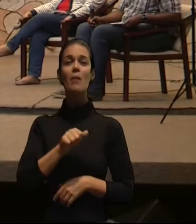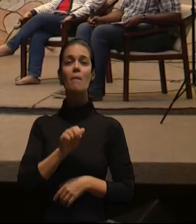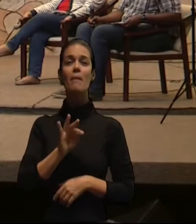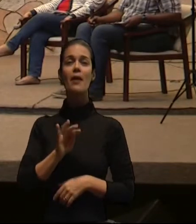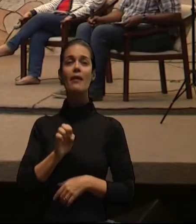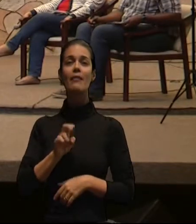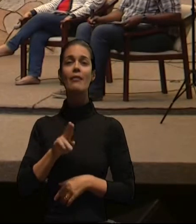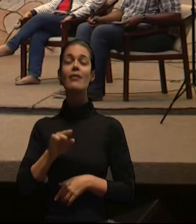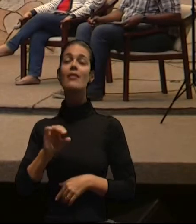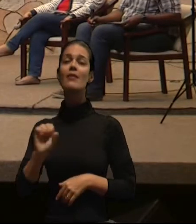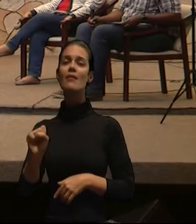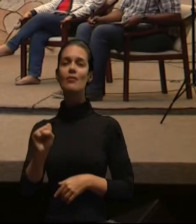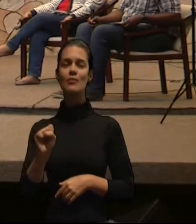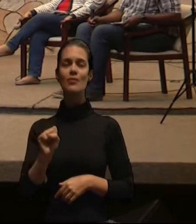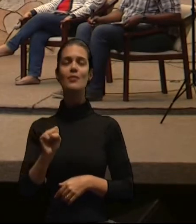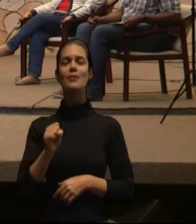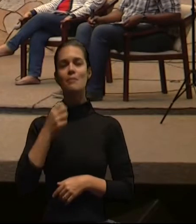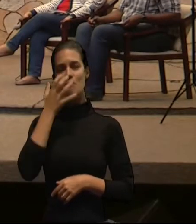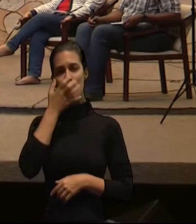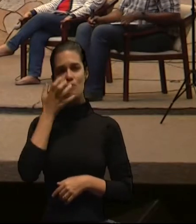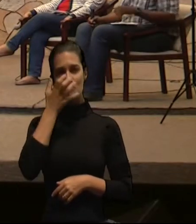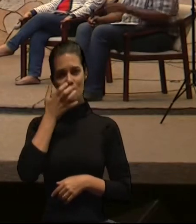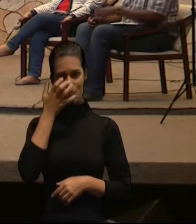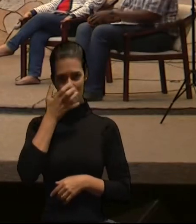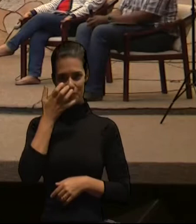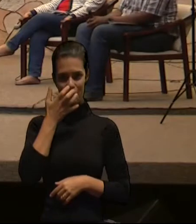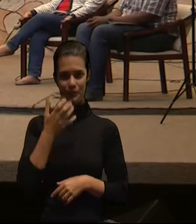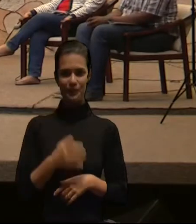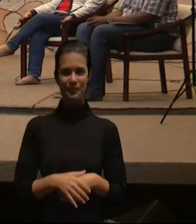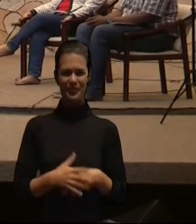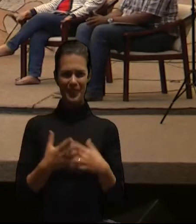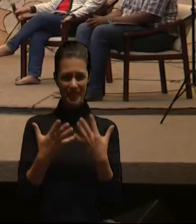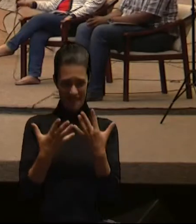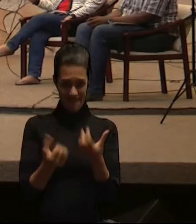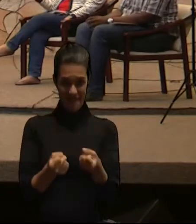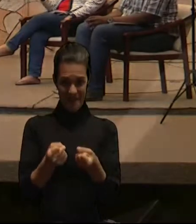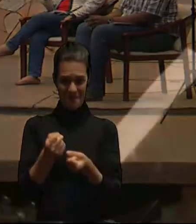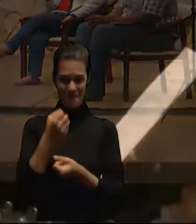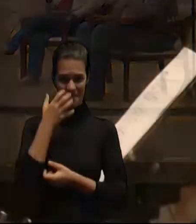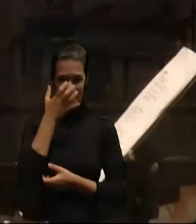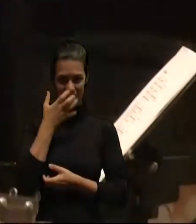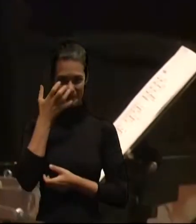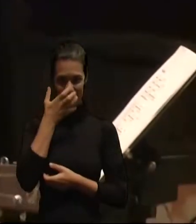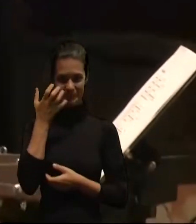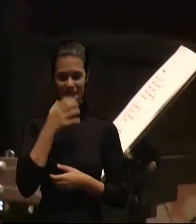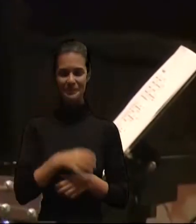adoração ao nome do Senhor, Perto Quero Estar. Cantemos juntos em família, Perto Quero Estar.